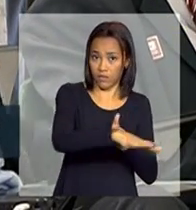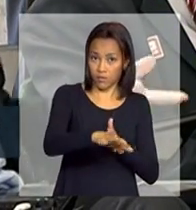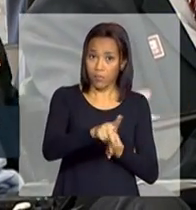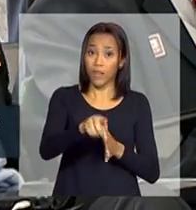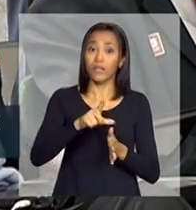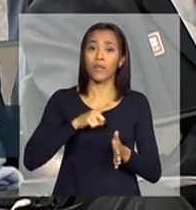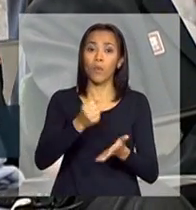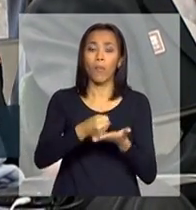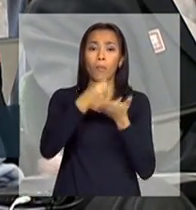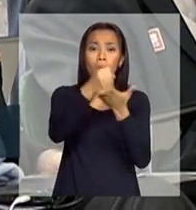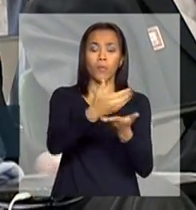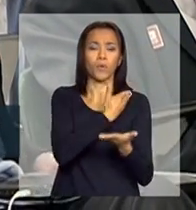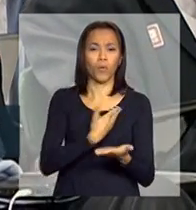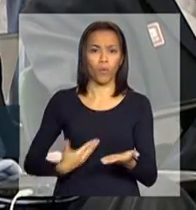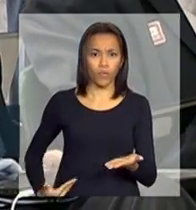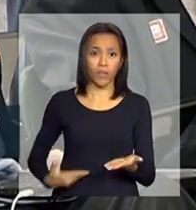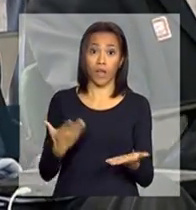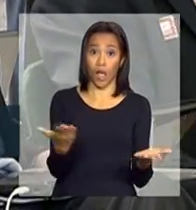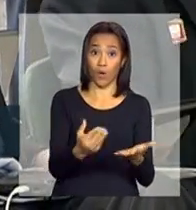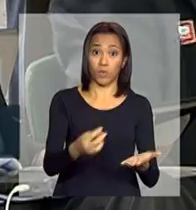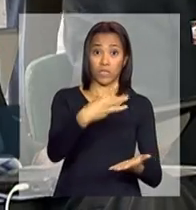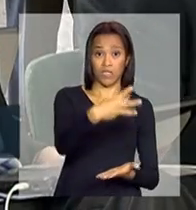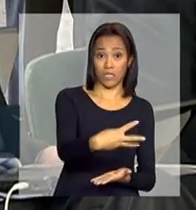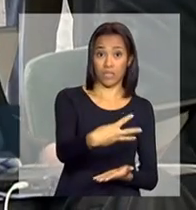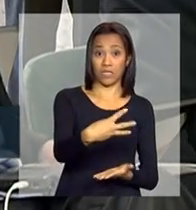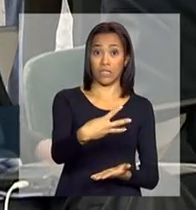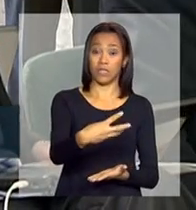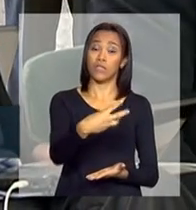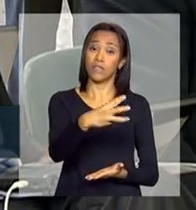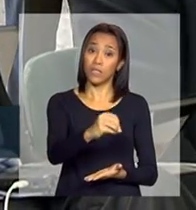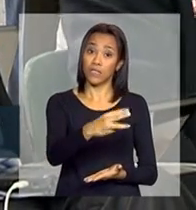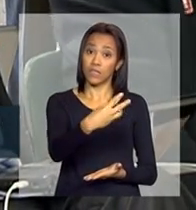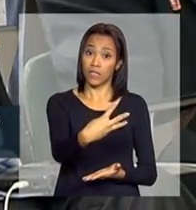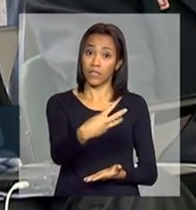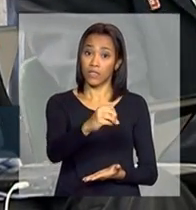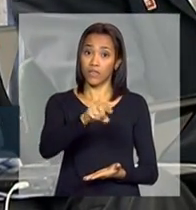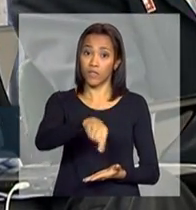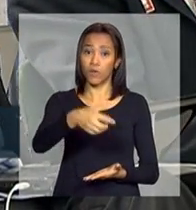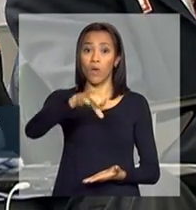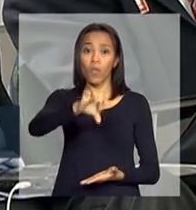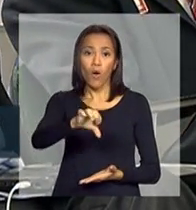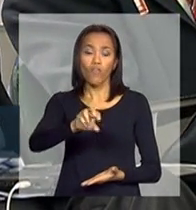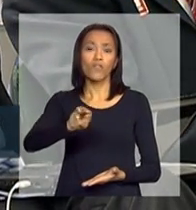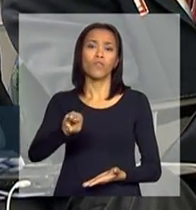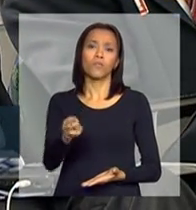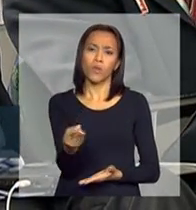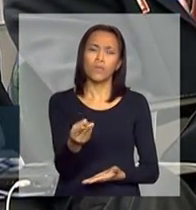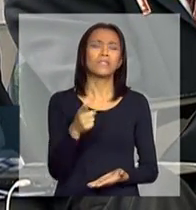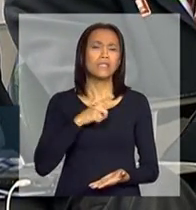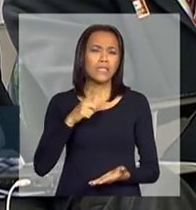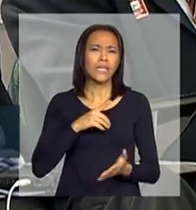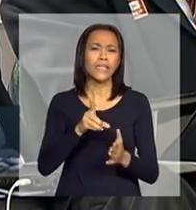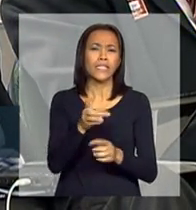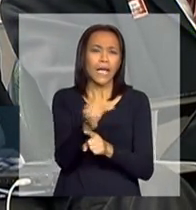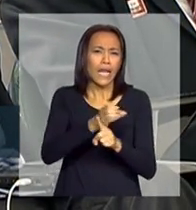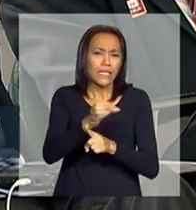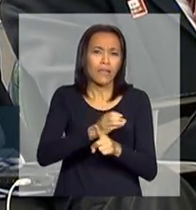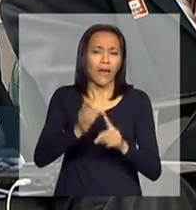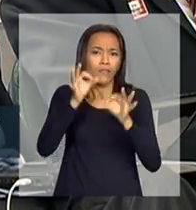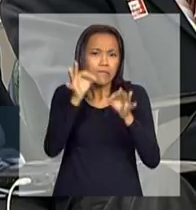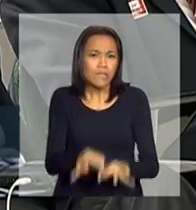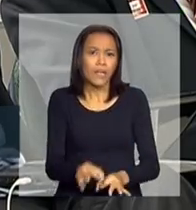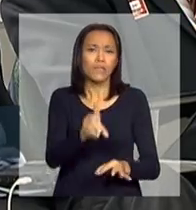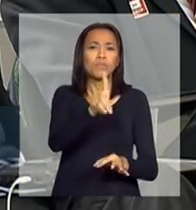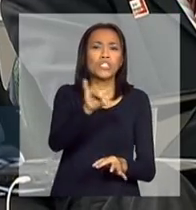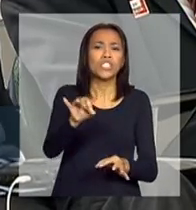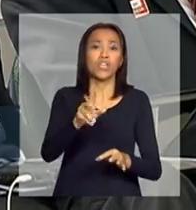vai ser dado pelo governo agora com esses 30,9 milhões o senhor pode nos dizer se já existem datas fixadas para a divulgação desse